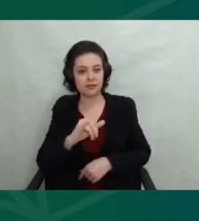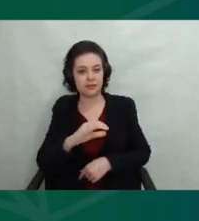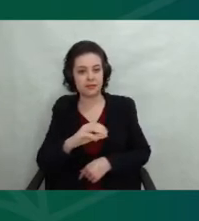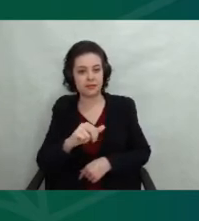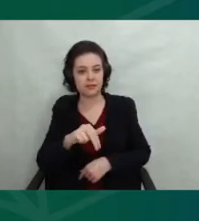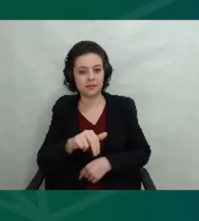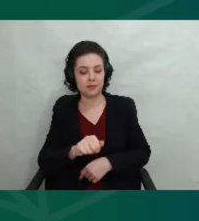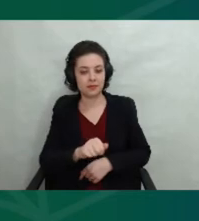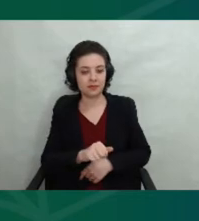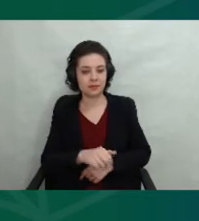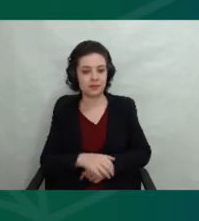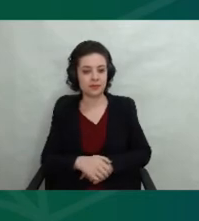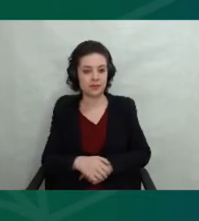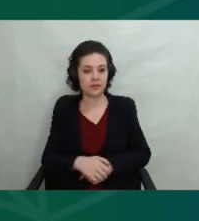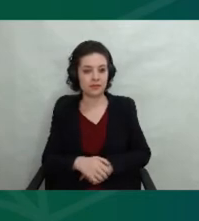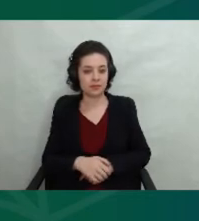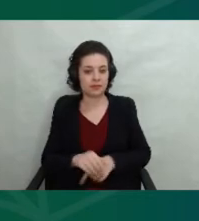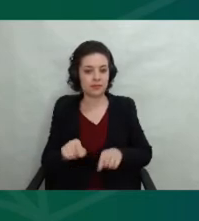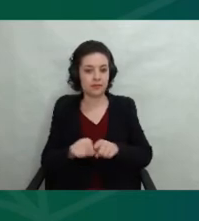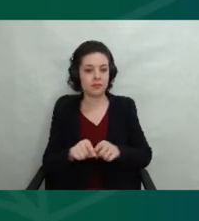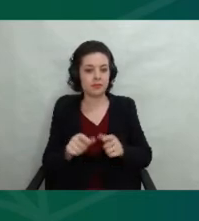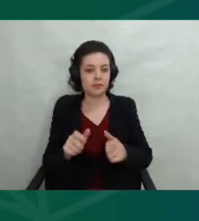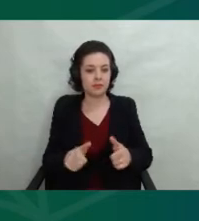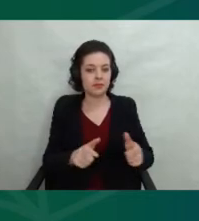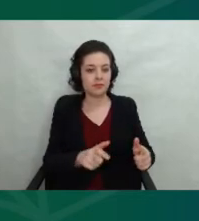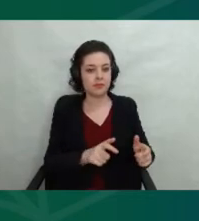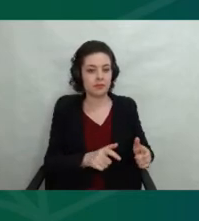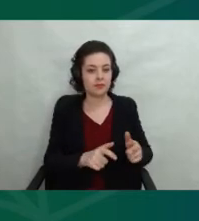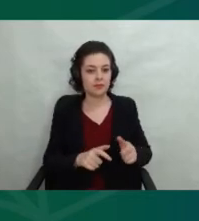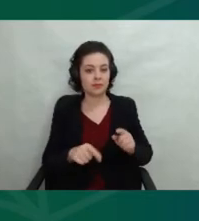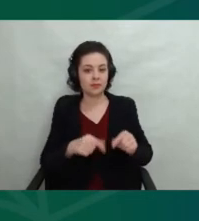em locais após o descarte do efluente.